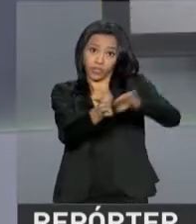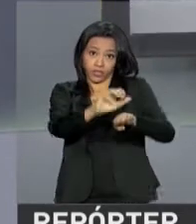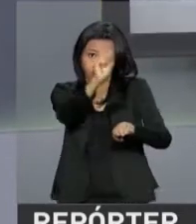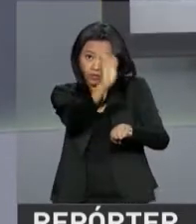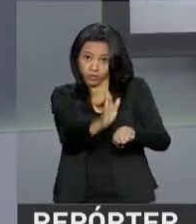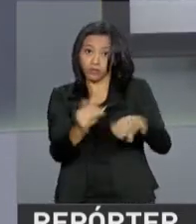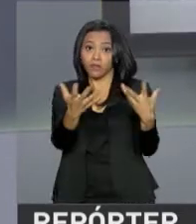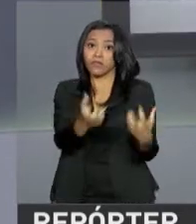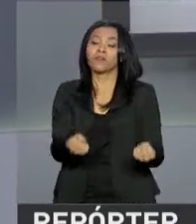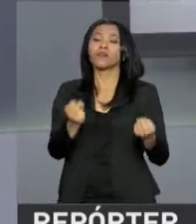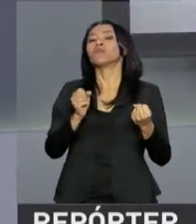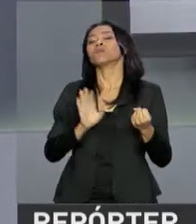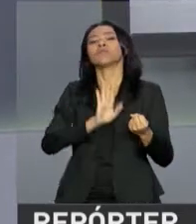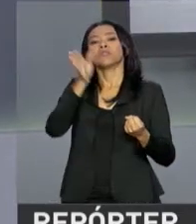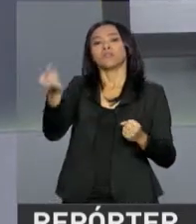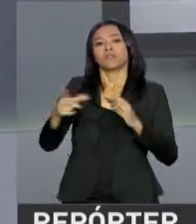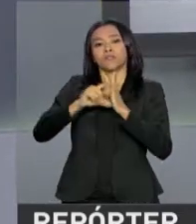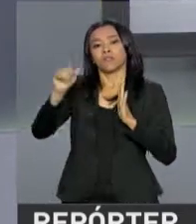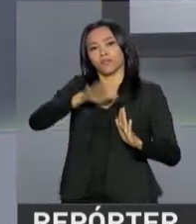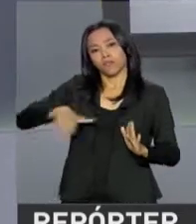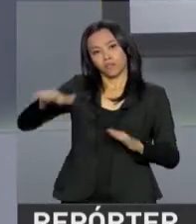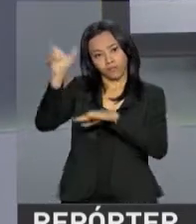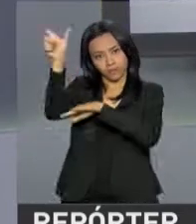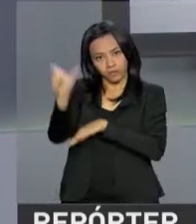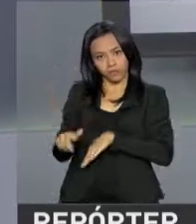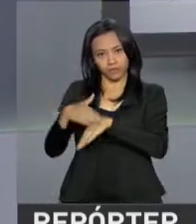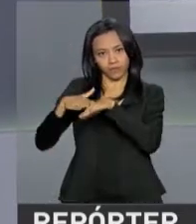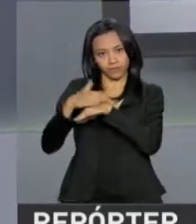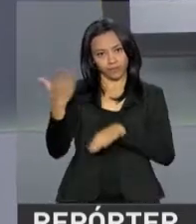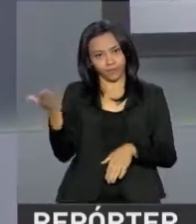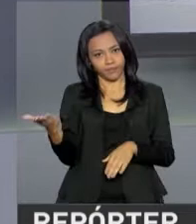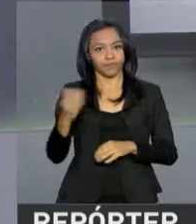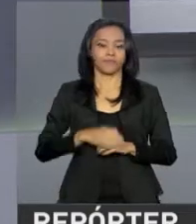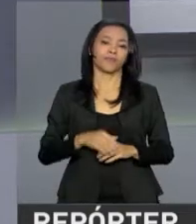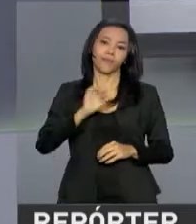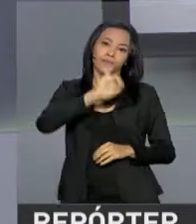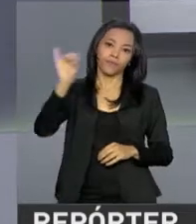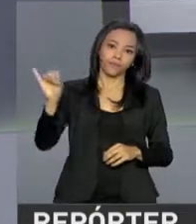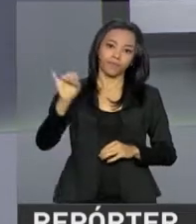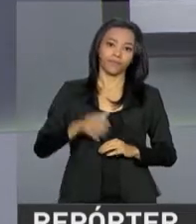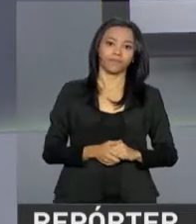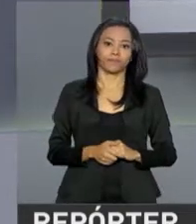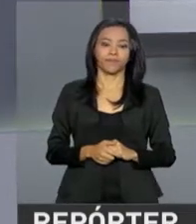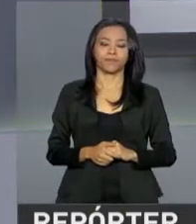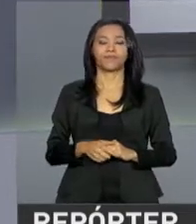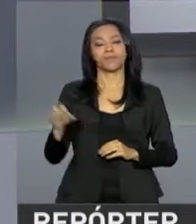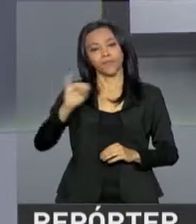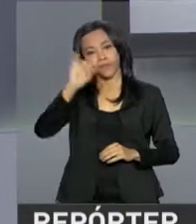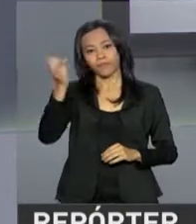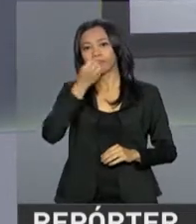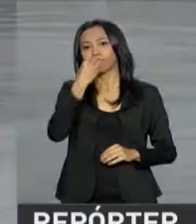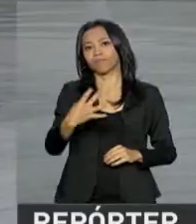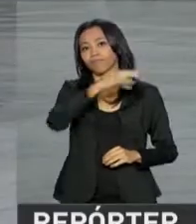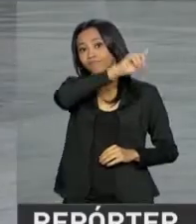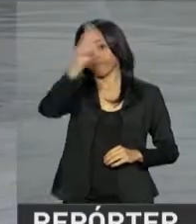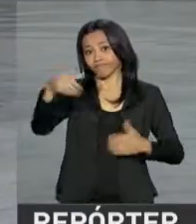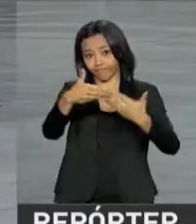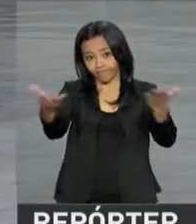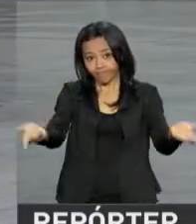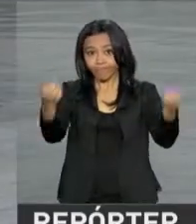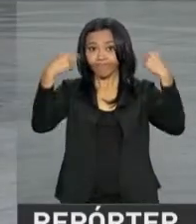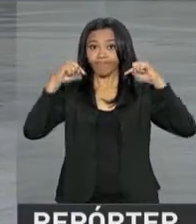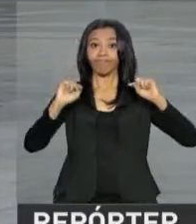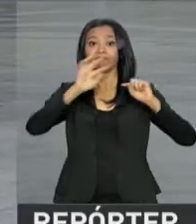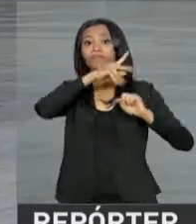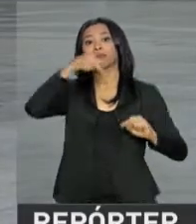conversar ao vivo com repórter ney pereira olá nem aí pra isso é bom dia todo só isso o presidente